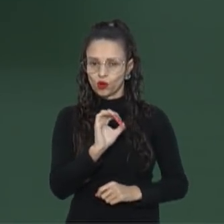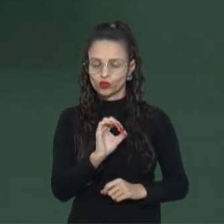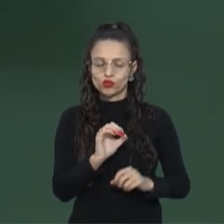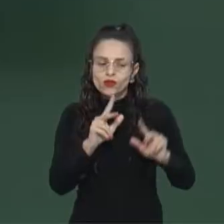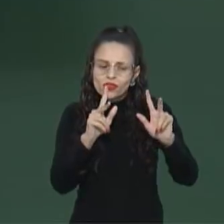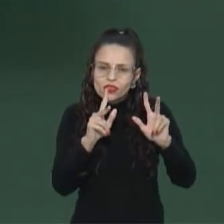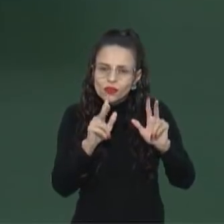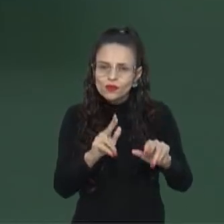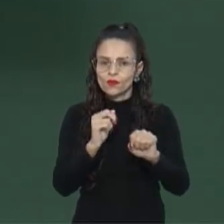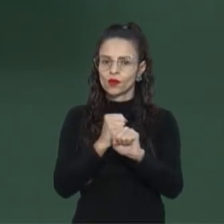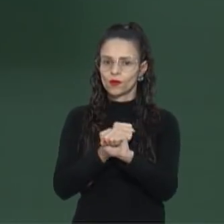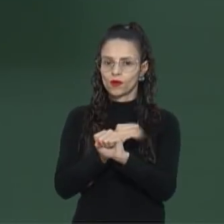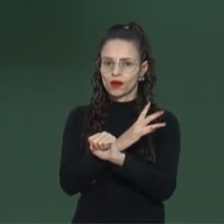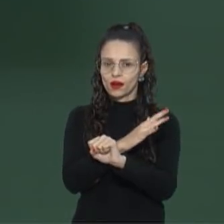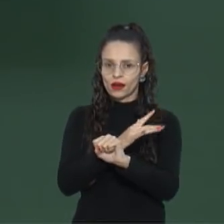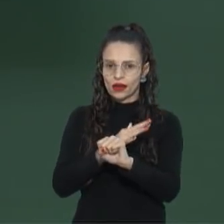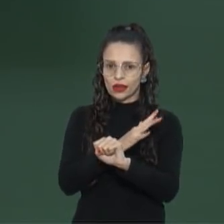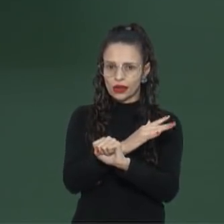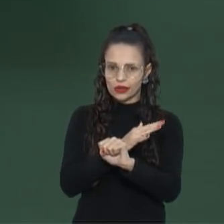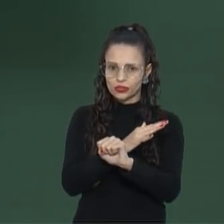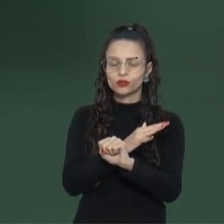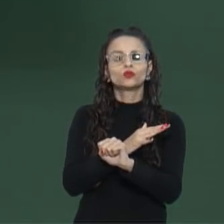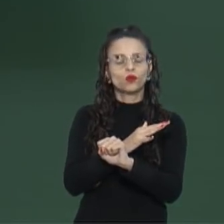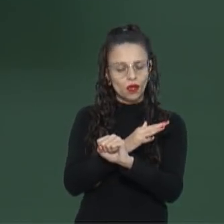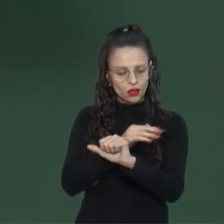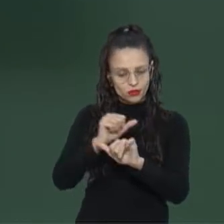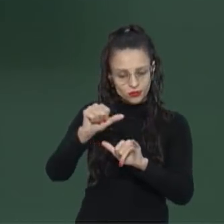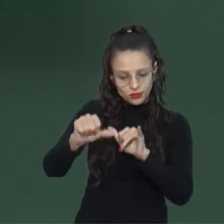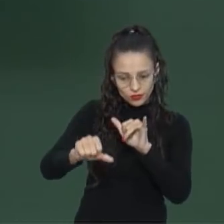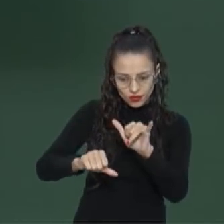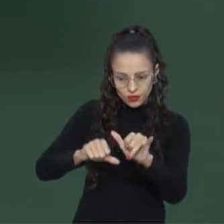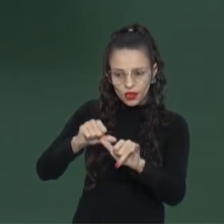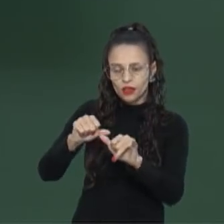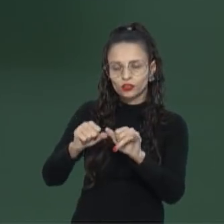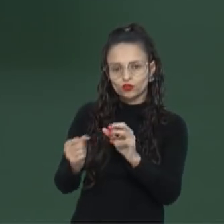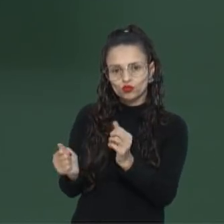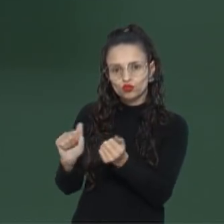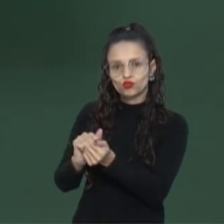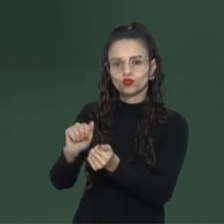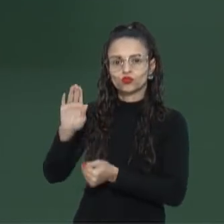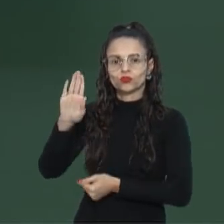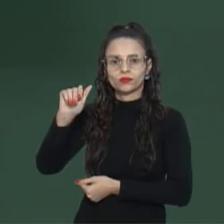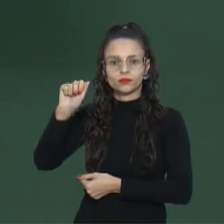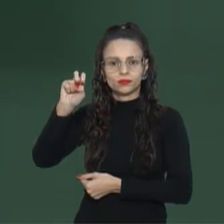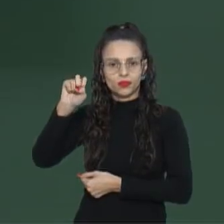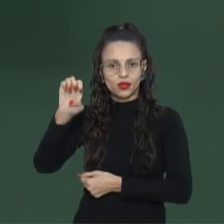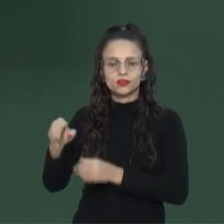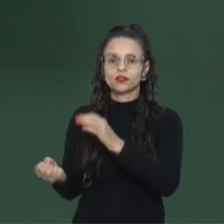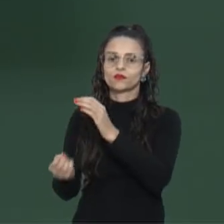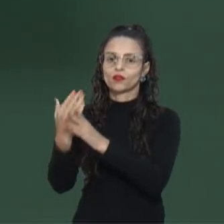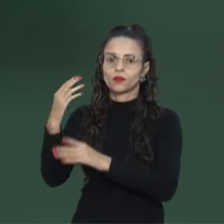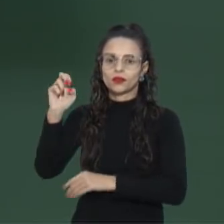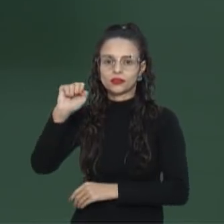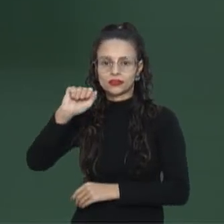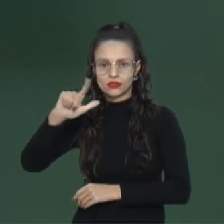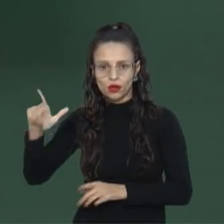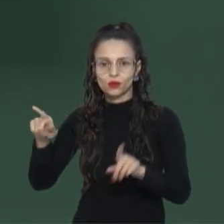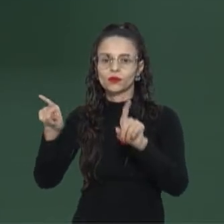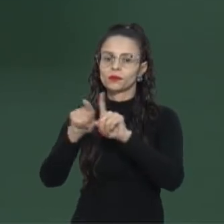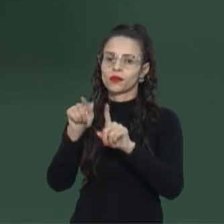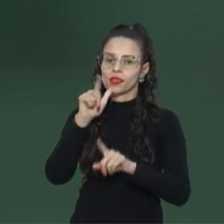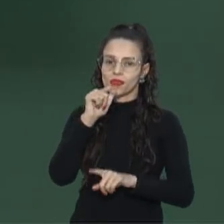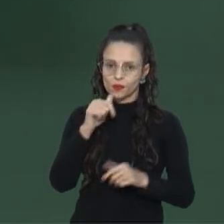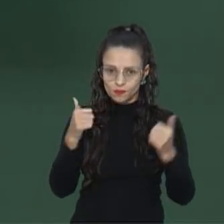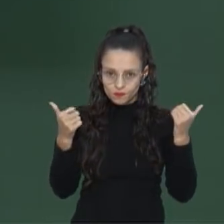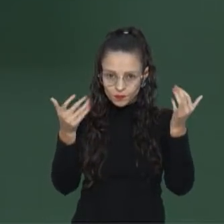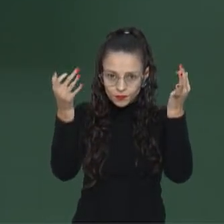como um ácido, ácidos reagem com bases, formando sal e água.